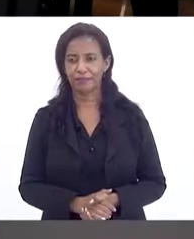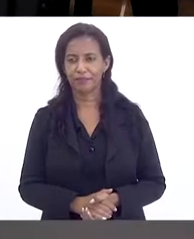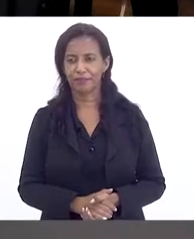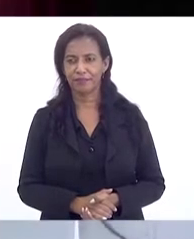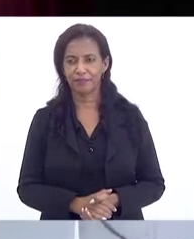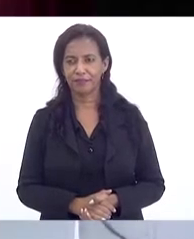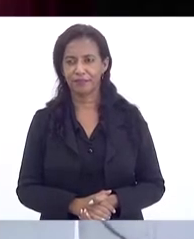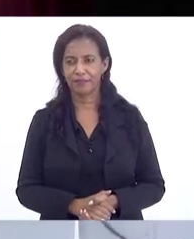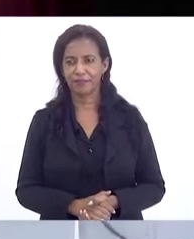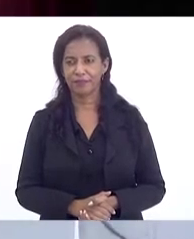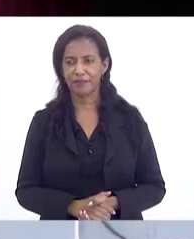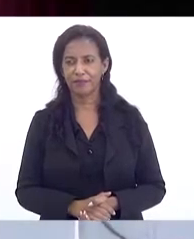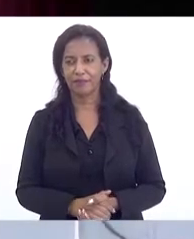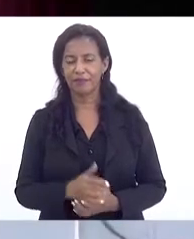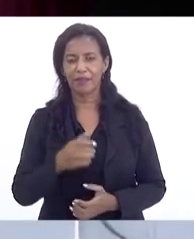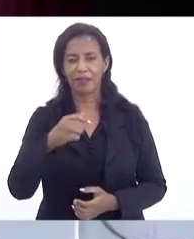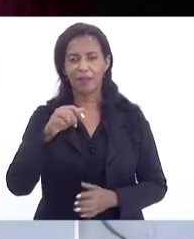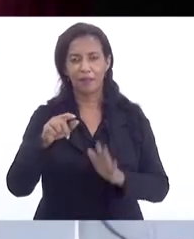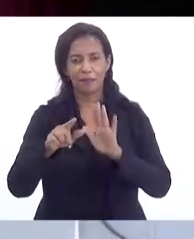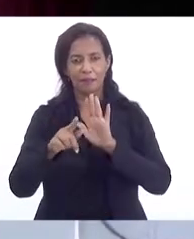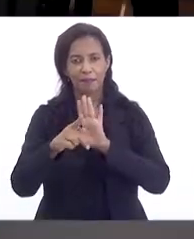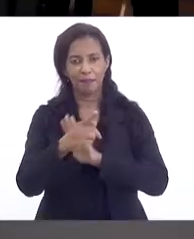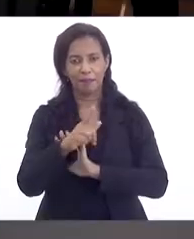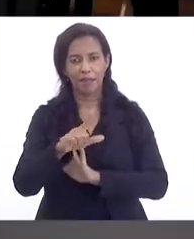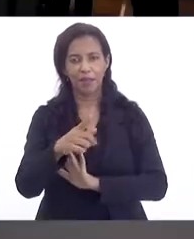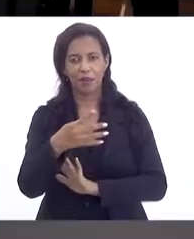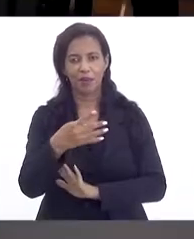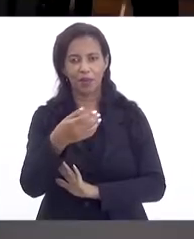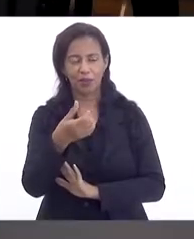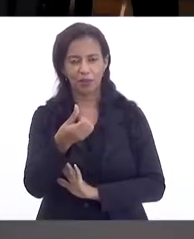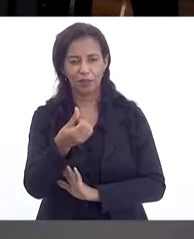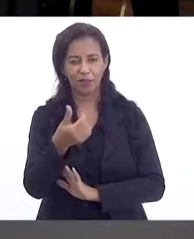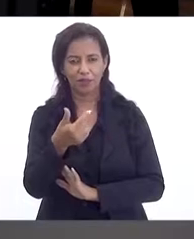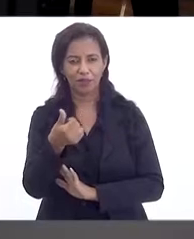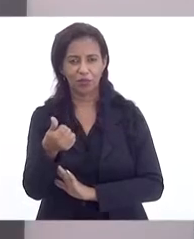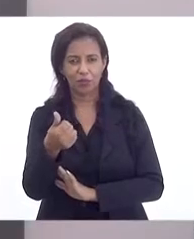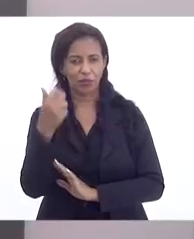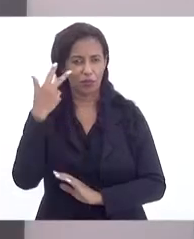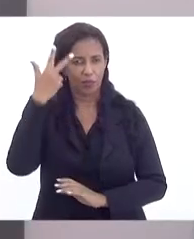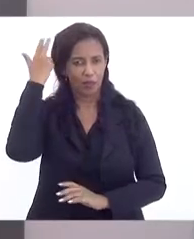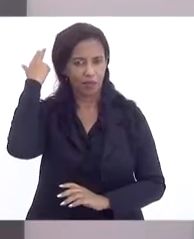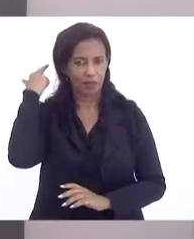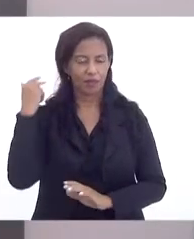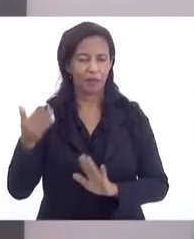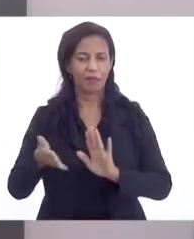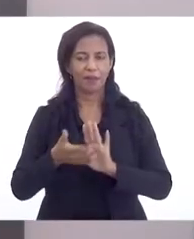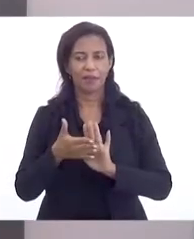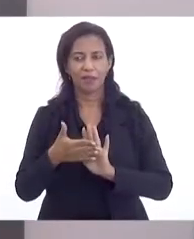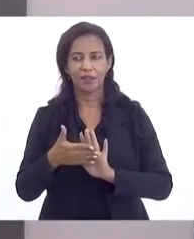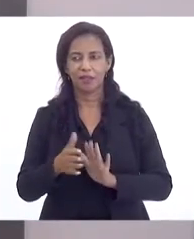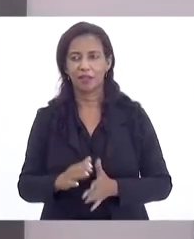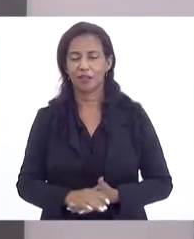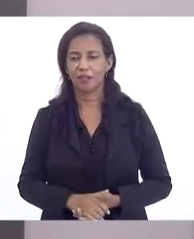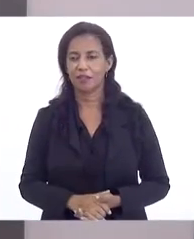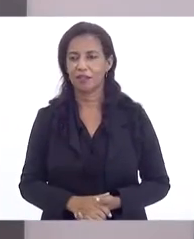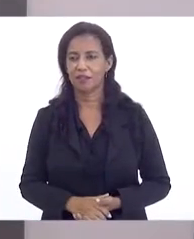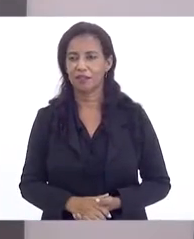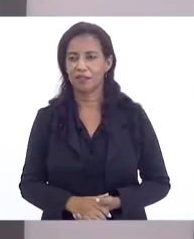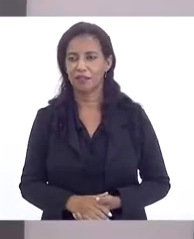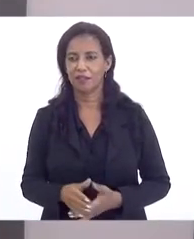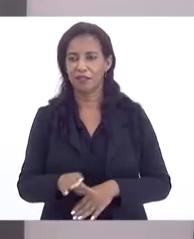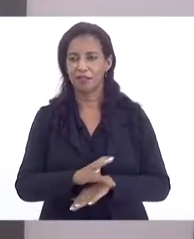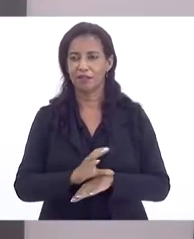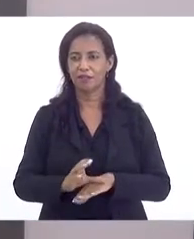E tem 6 da pauta. Projeto de lei 4684-2021, autoria do deputado Marcelo Cabeleireiro, o parecer